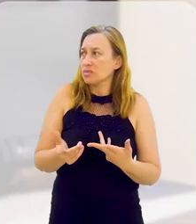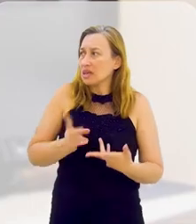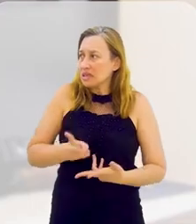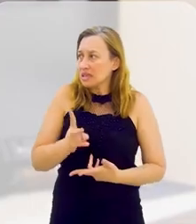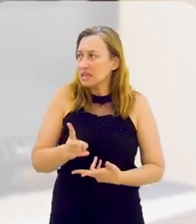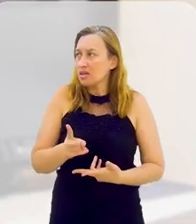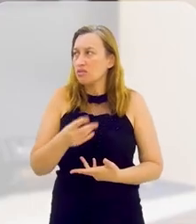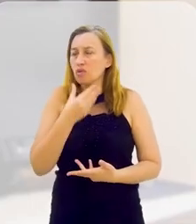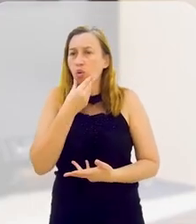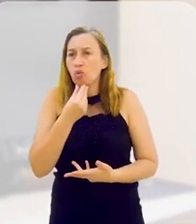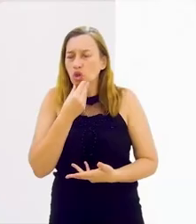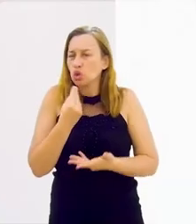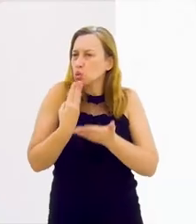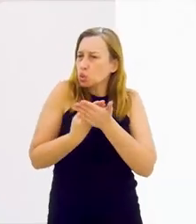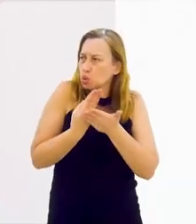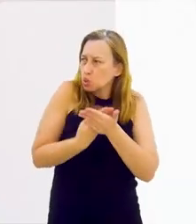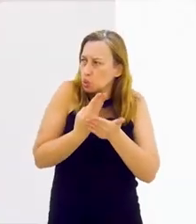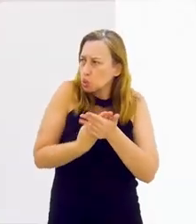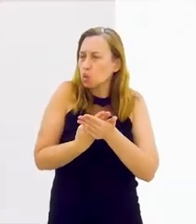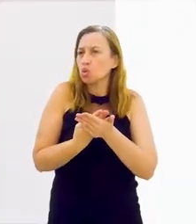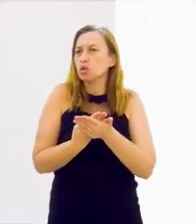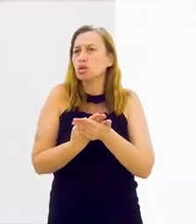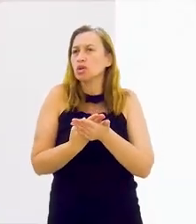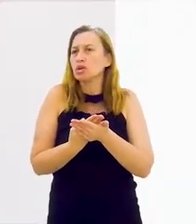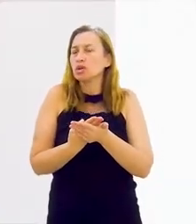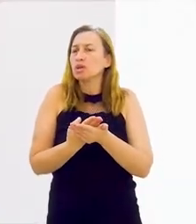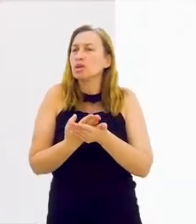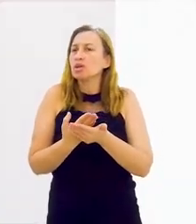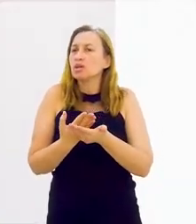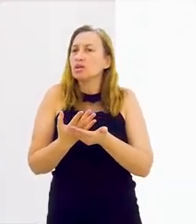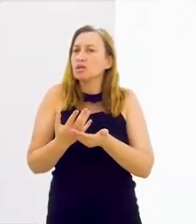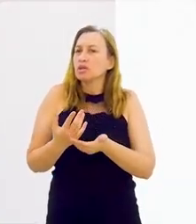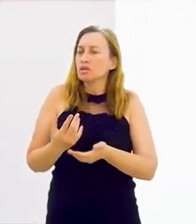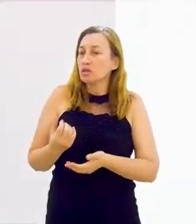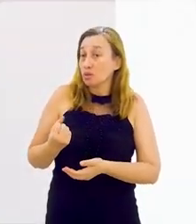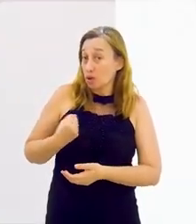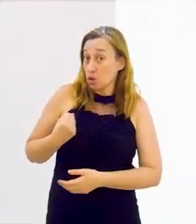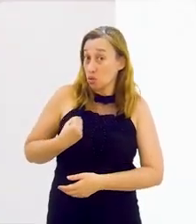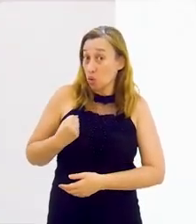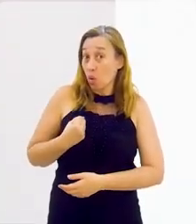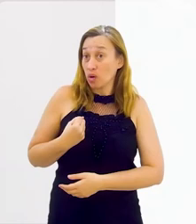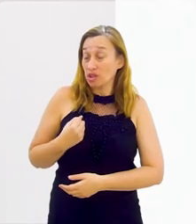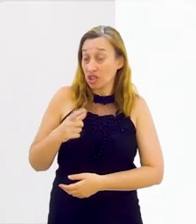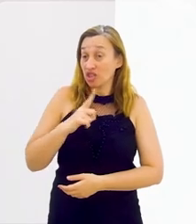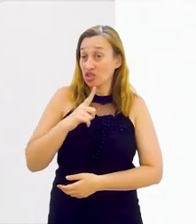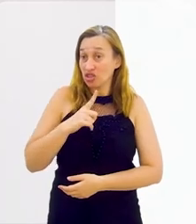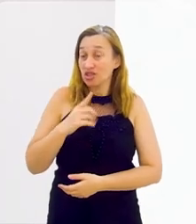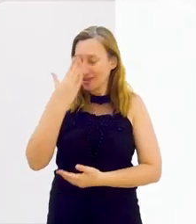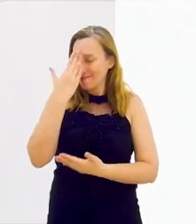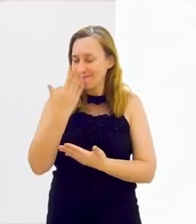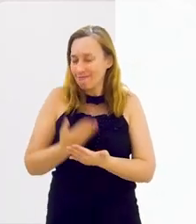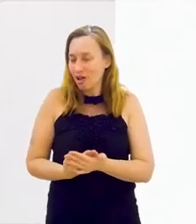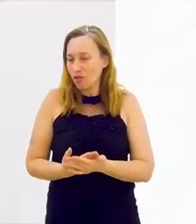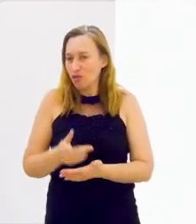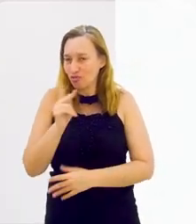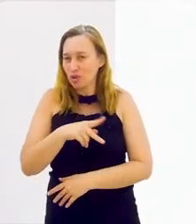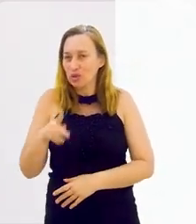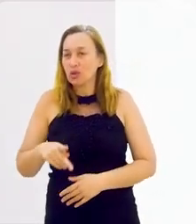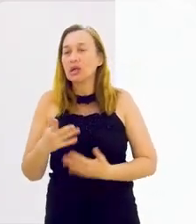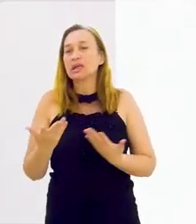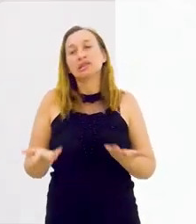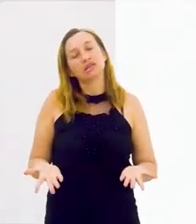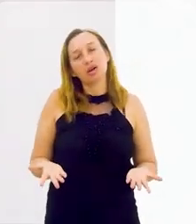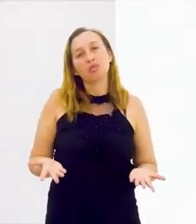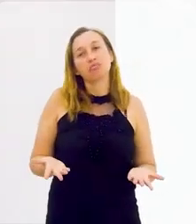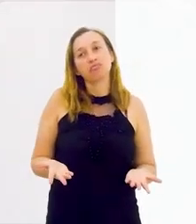Eu sempre fui um garoto muito estudioso, aplicado. Então, como valia um ponto, né? A coisa de ganhar a confiança da